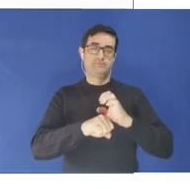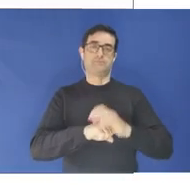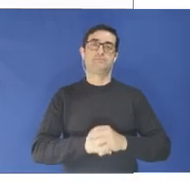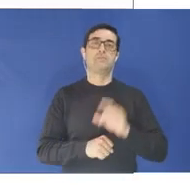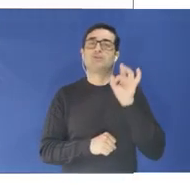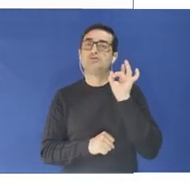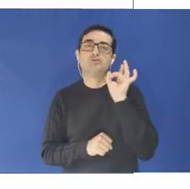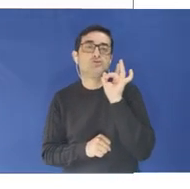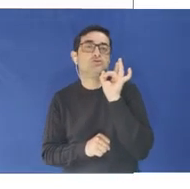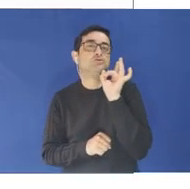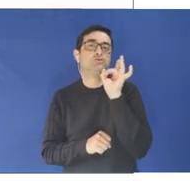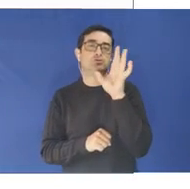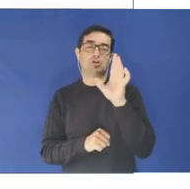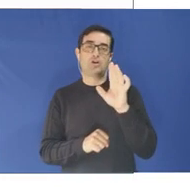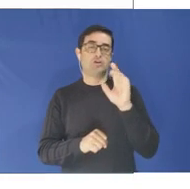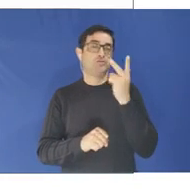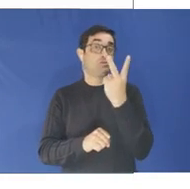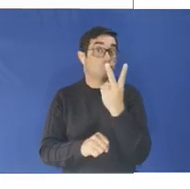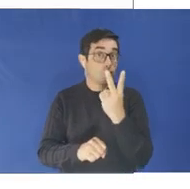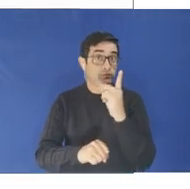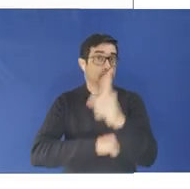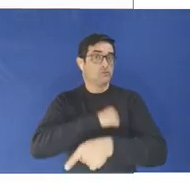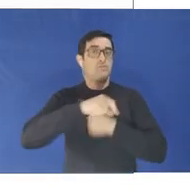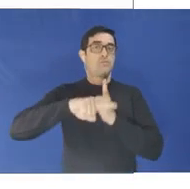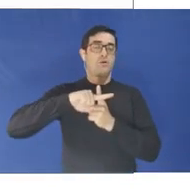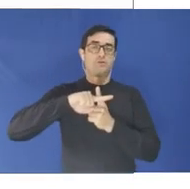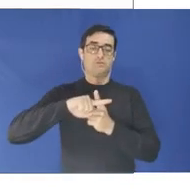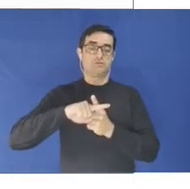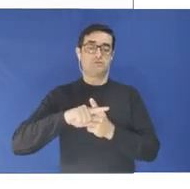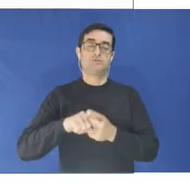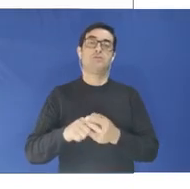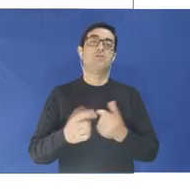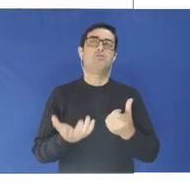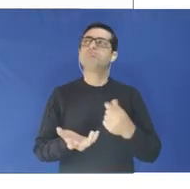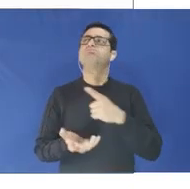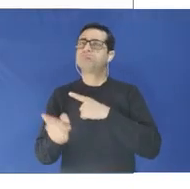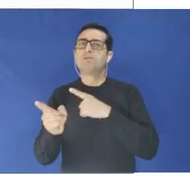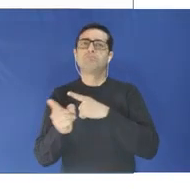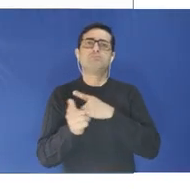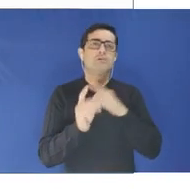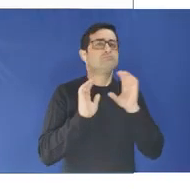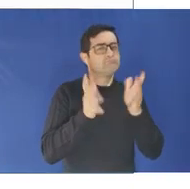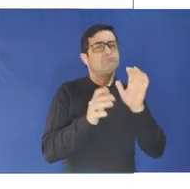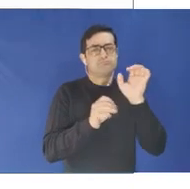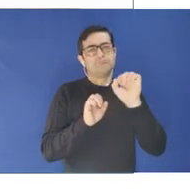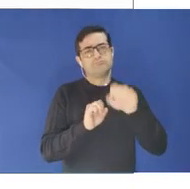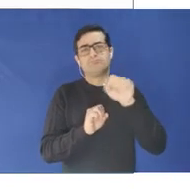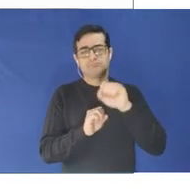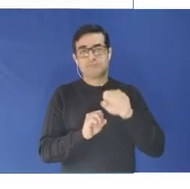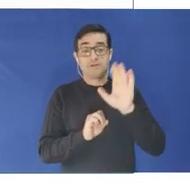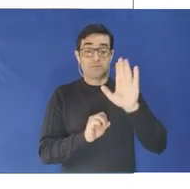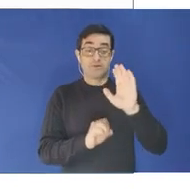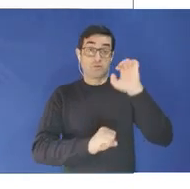2 prótons. É como se ele tivesse somente 2 prótons. Os outros não existem? Existem. Só que